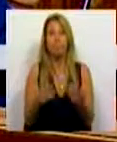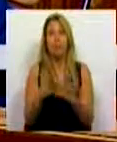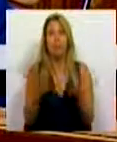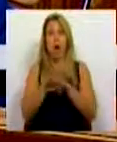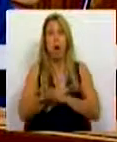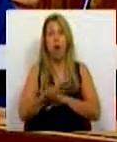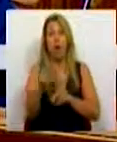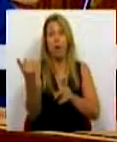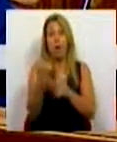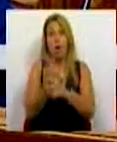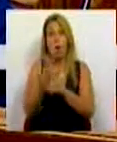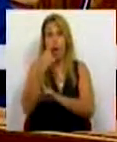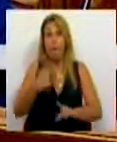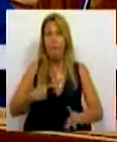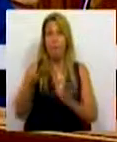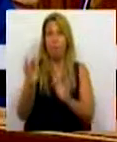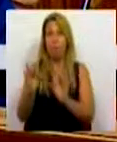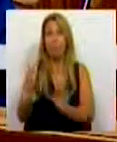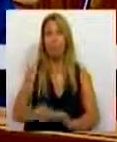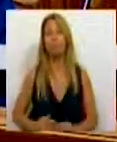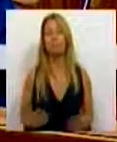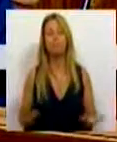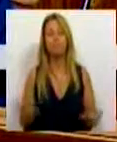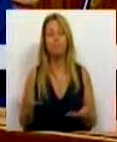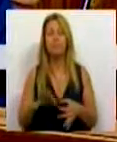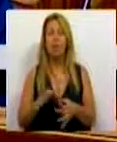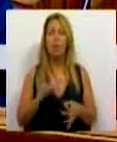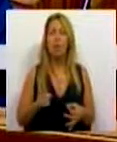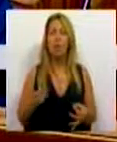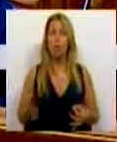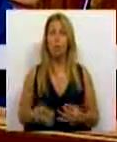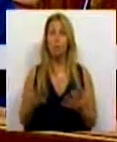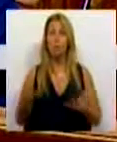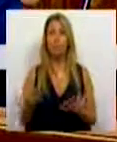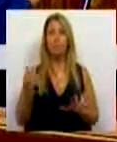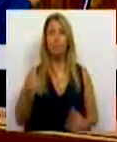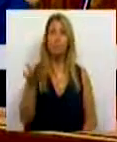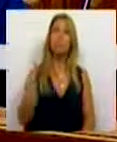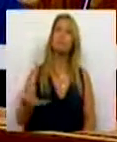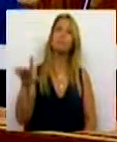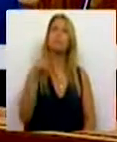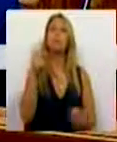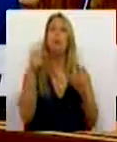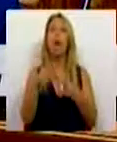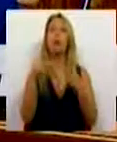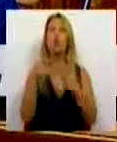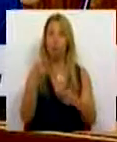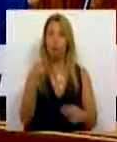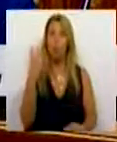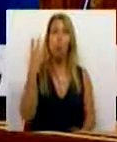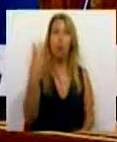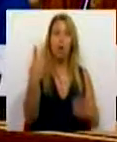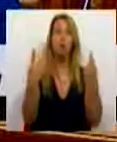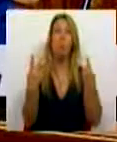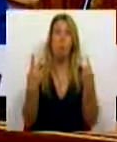tem a ver com o quê? Tem a ver com que, de facto, houve um clima de austeridade durante 4 anos, dos